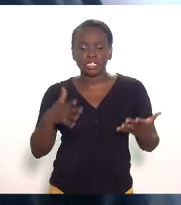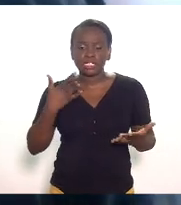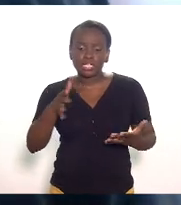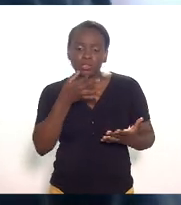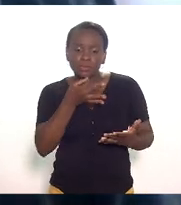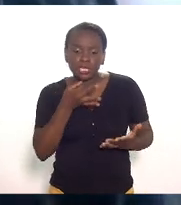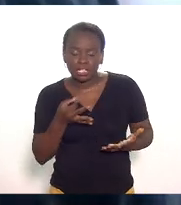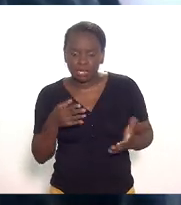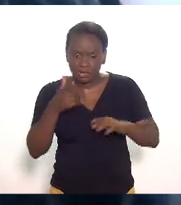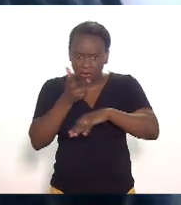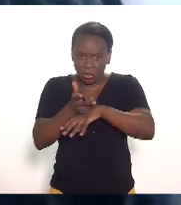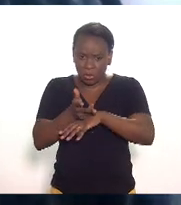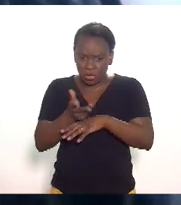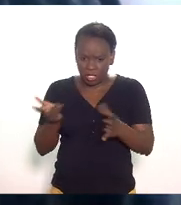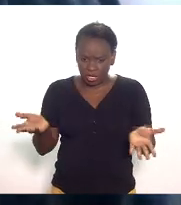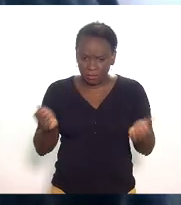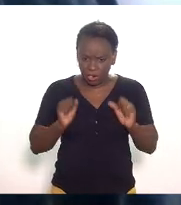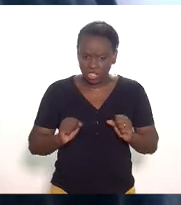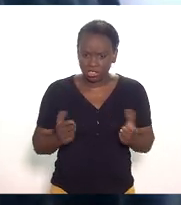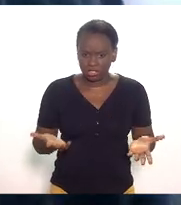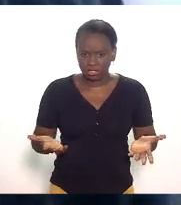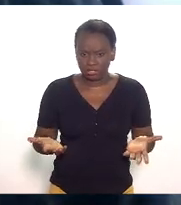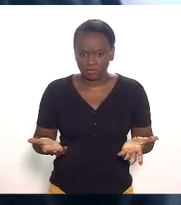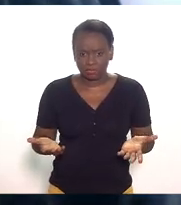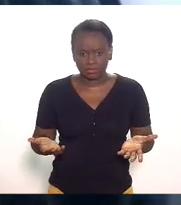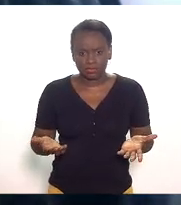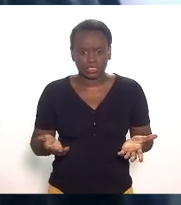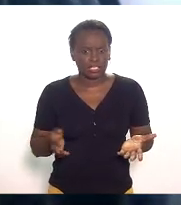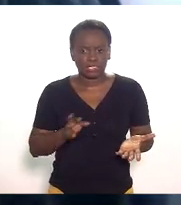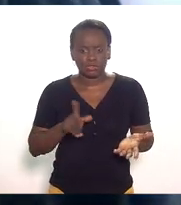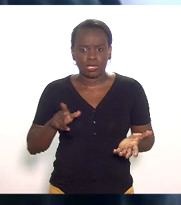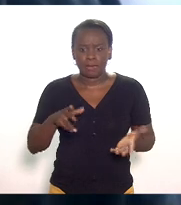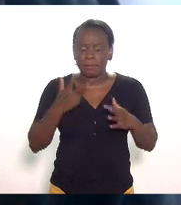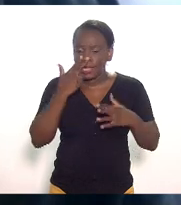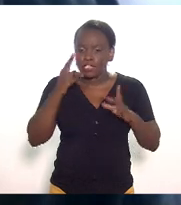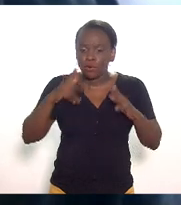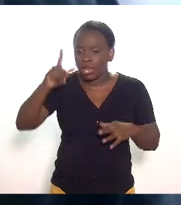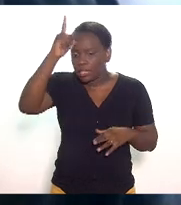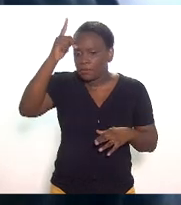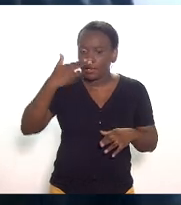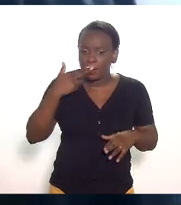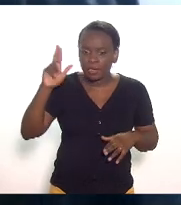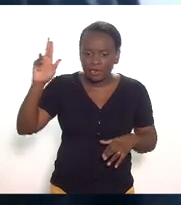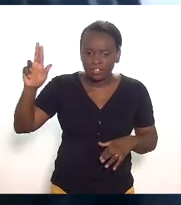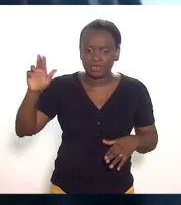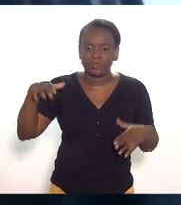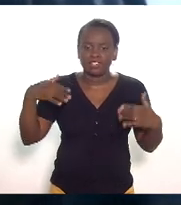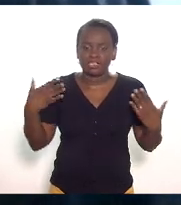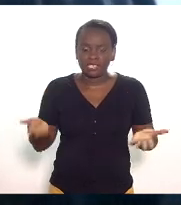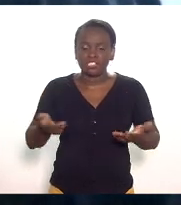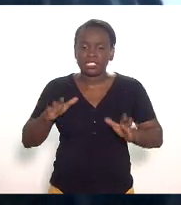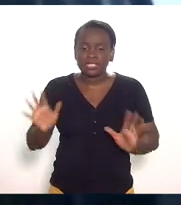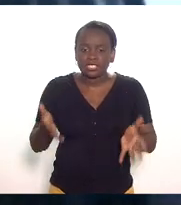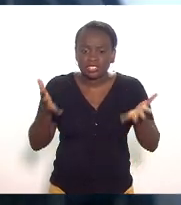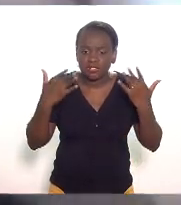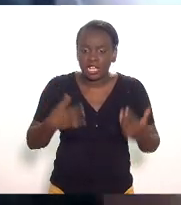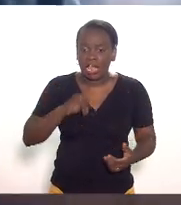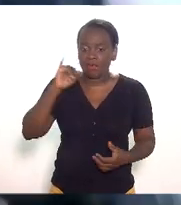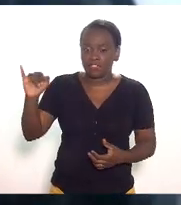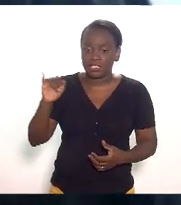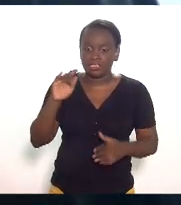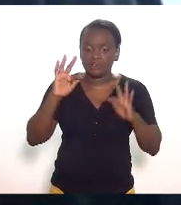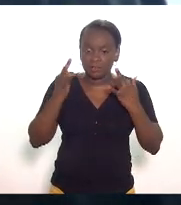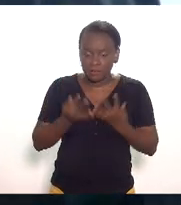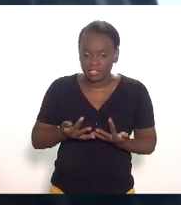C? Isso é coisa de Alemanha nazista, que estimulavam até os filhos a delatar os pais. Ou